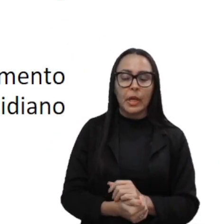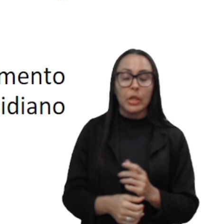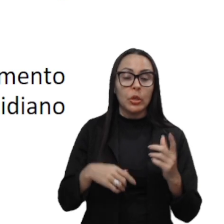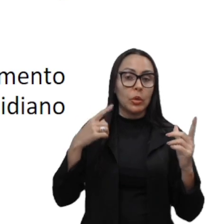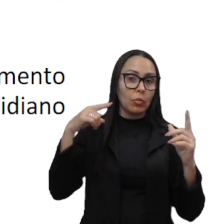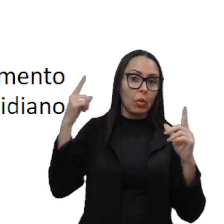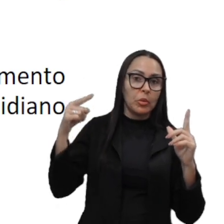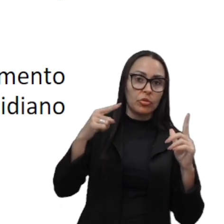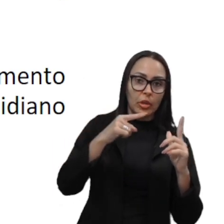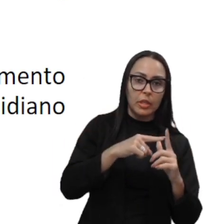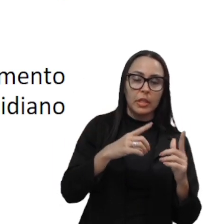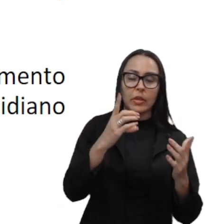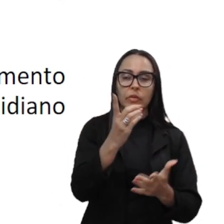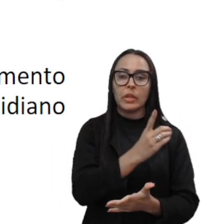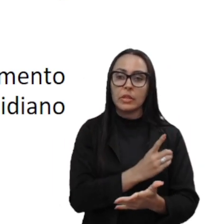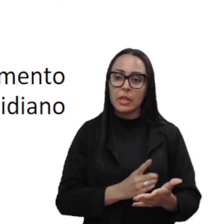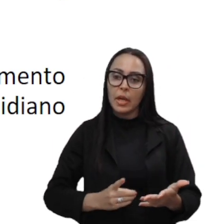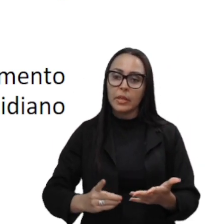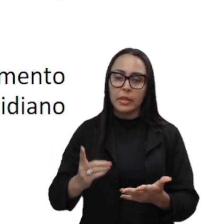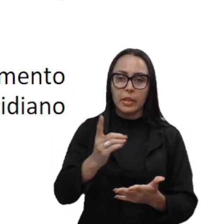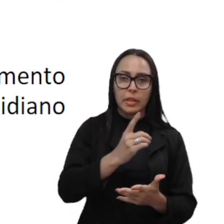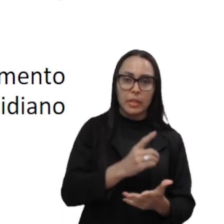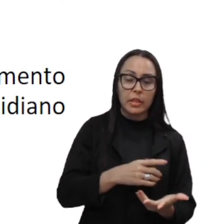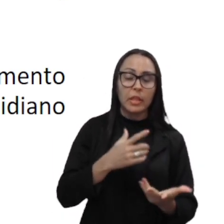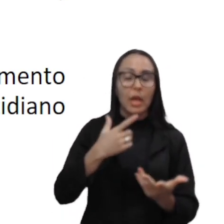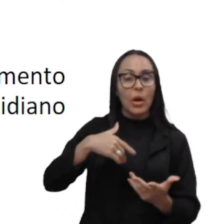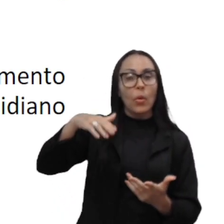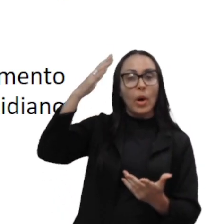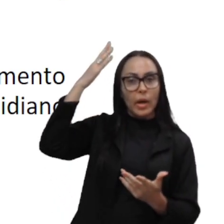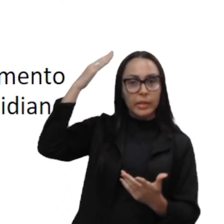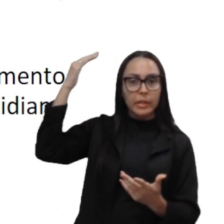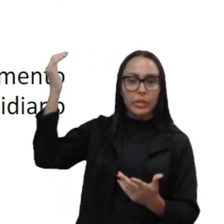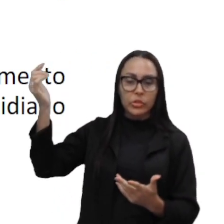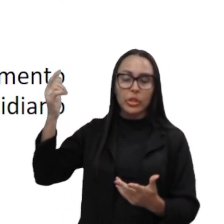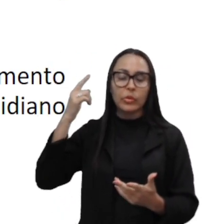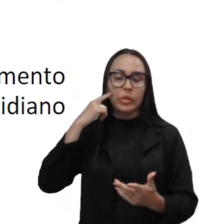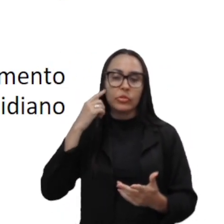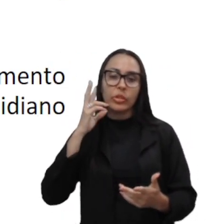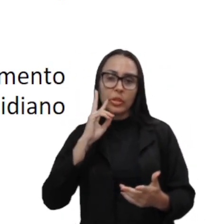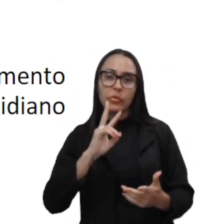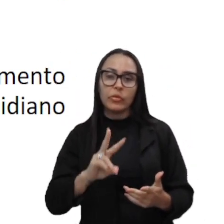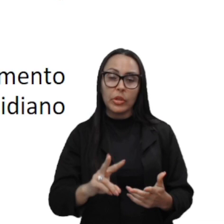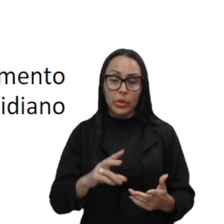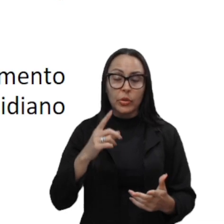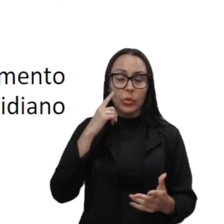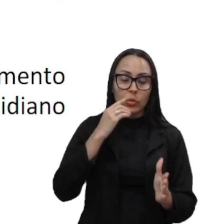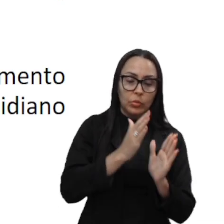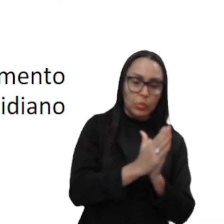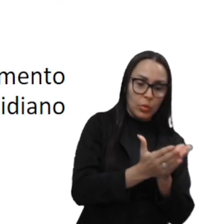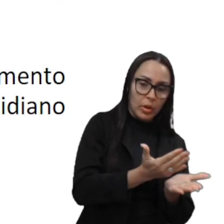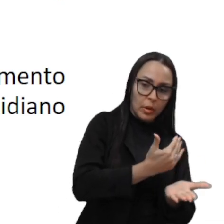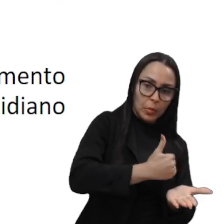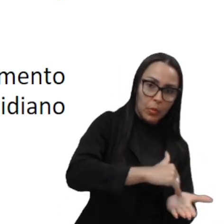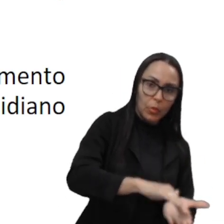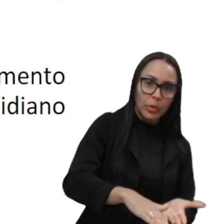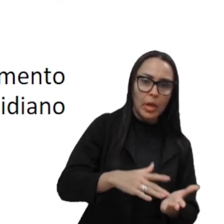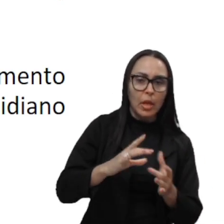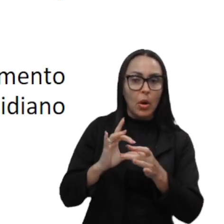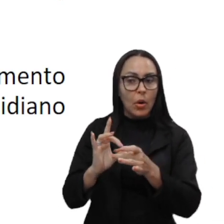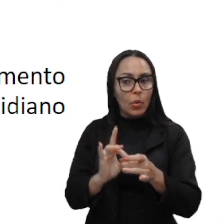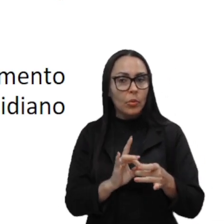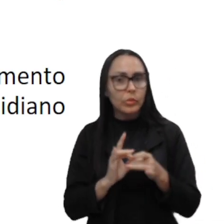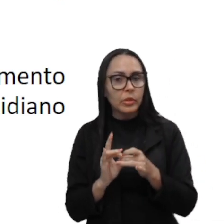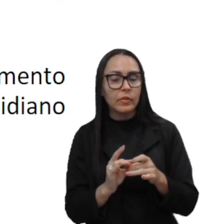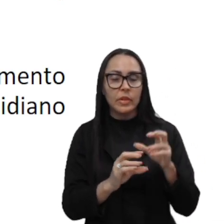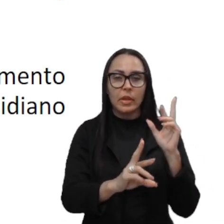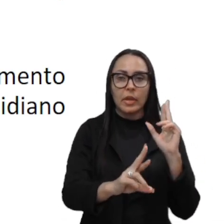dos designers gráficos e ilustradores, né, os artistas gráficos, como a gente viu no e-book, era unificar a